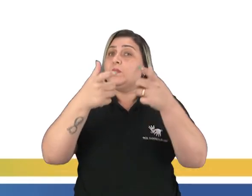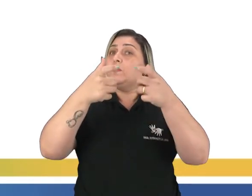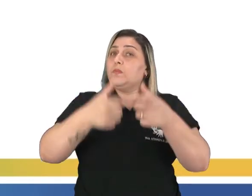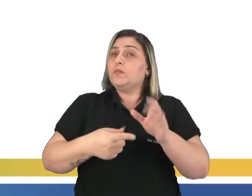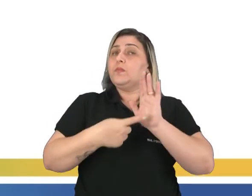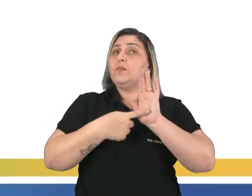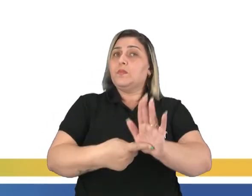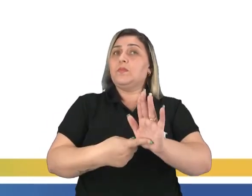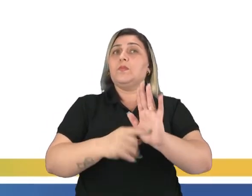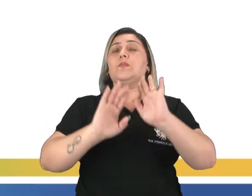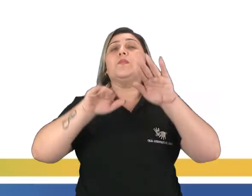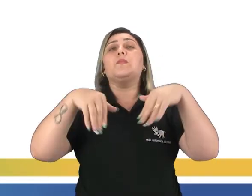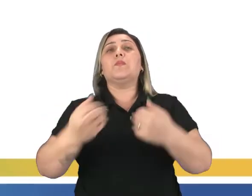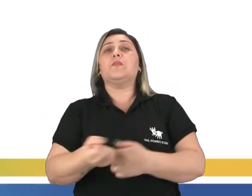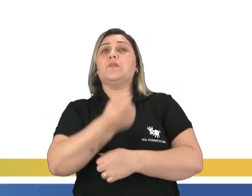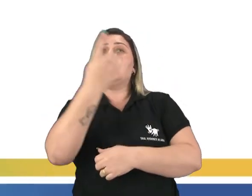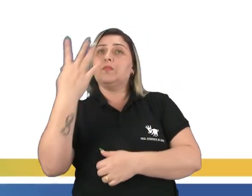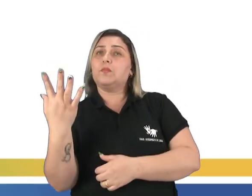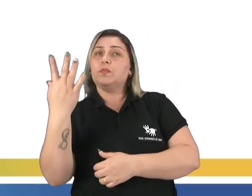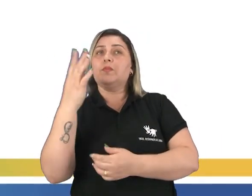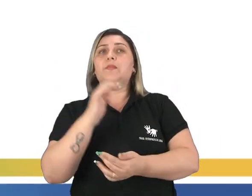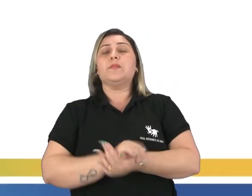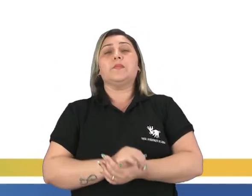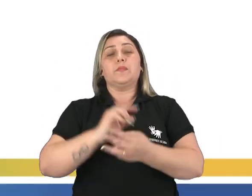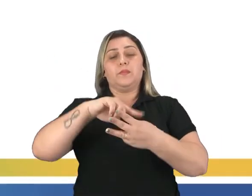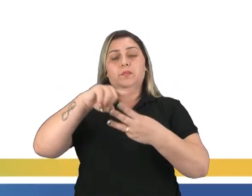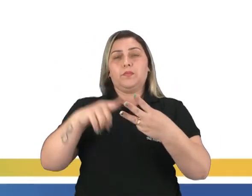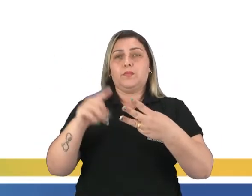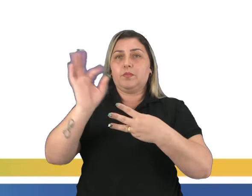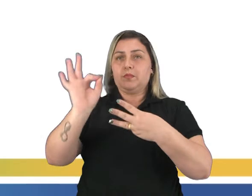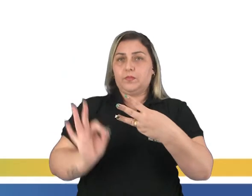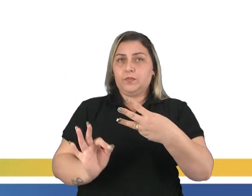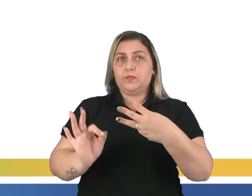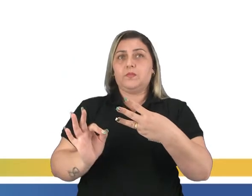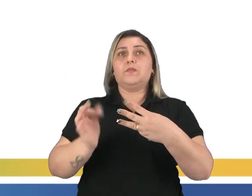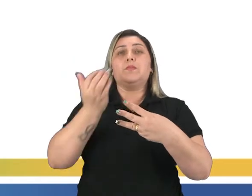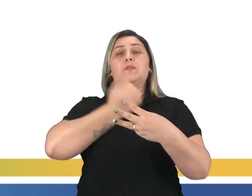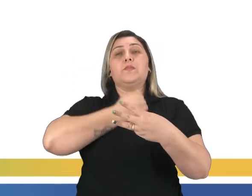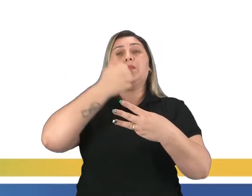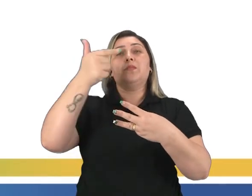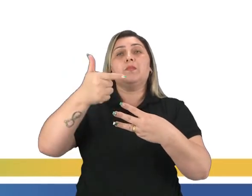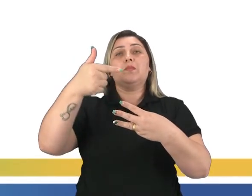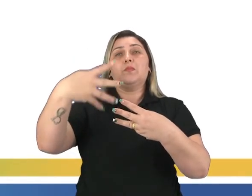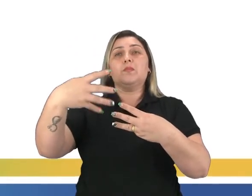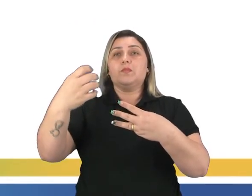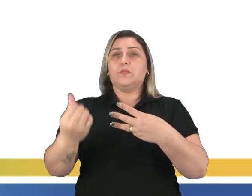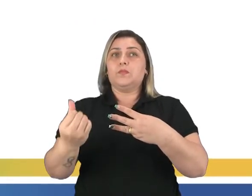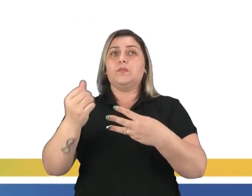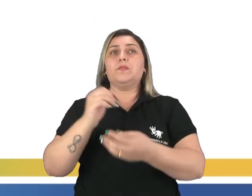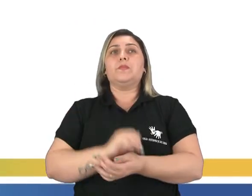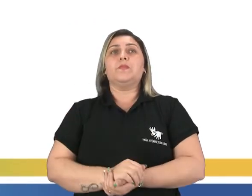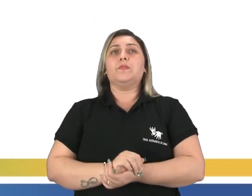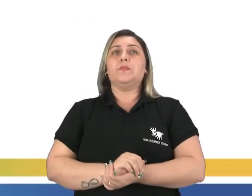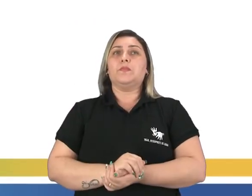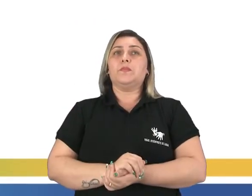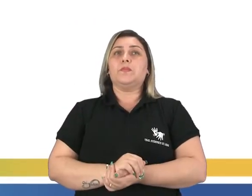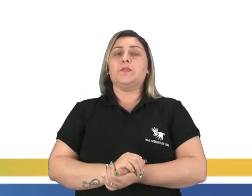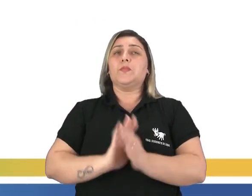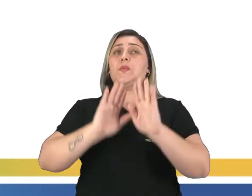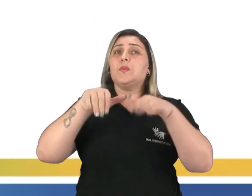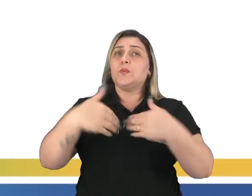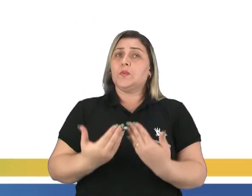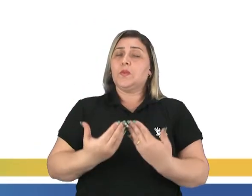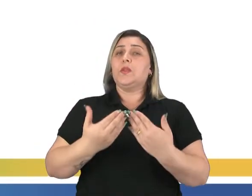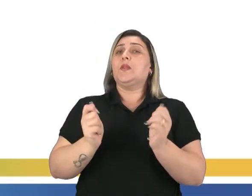amostral. Então, qual é a quantidade? A quantidade são 3 elementos. De novo, número 2, 4 e 6. Aí eu pergunto para vocês, quais